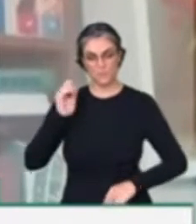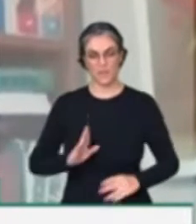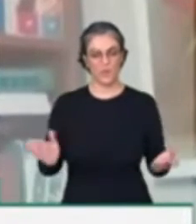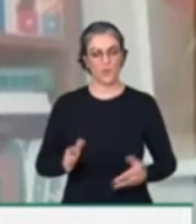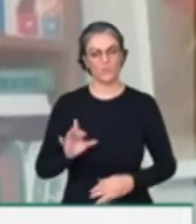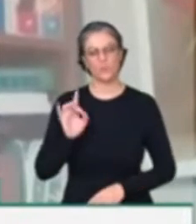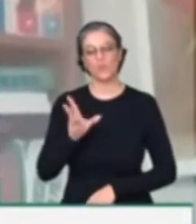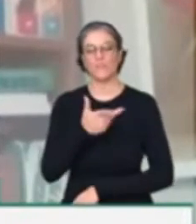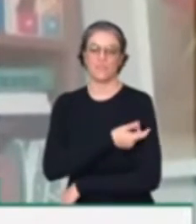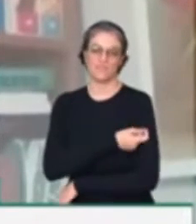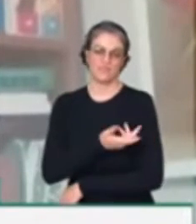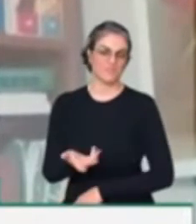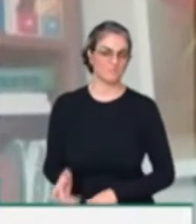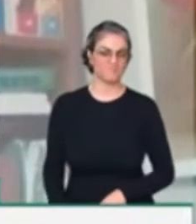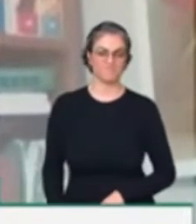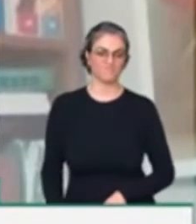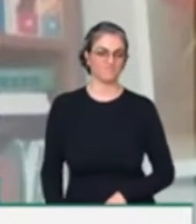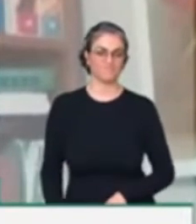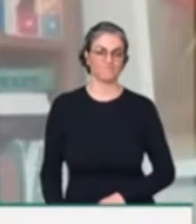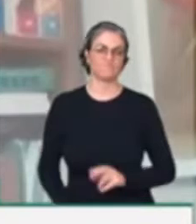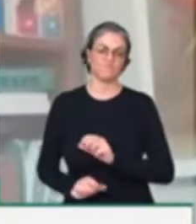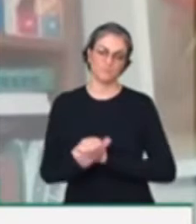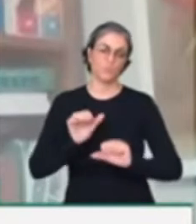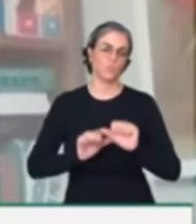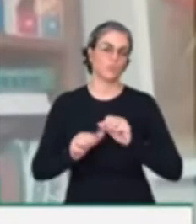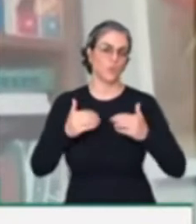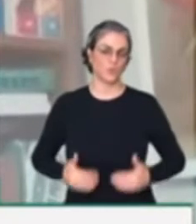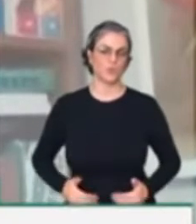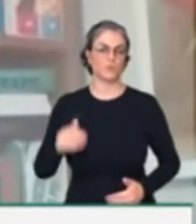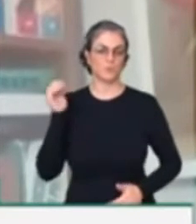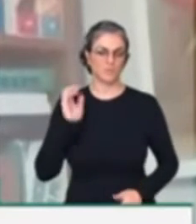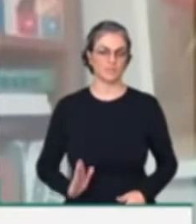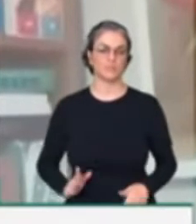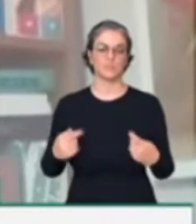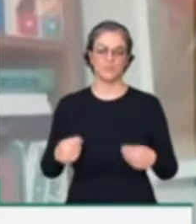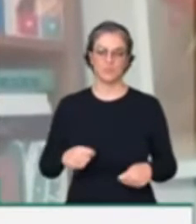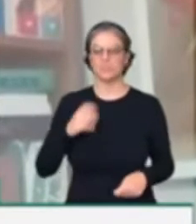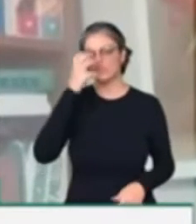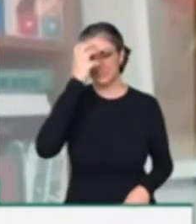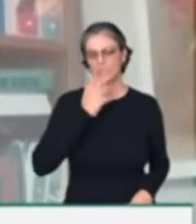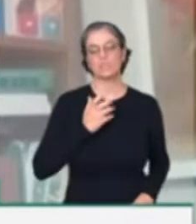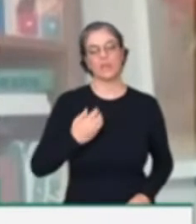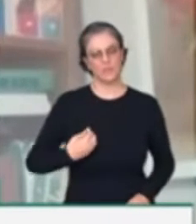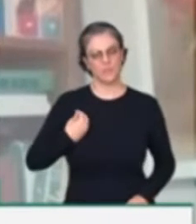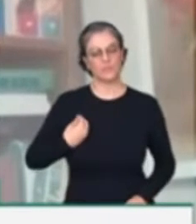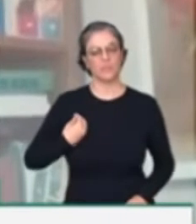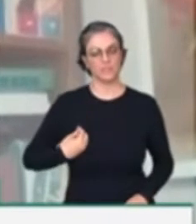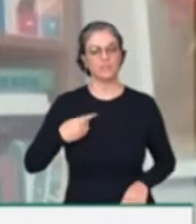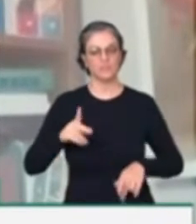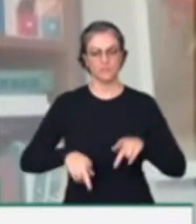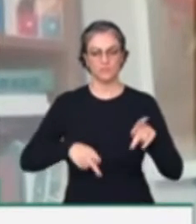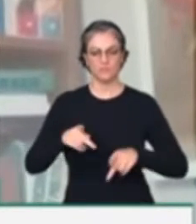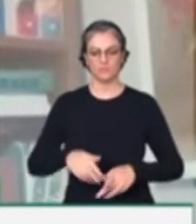com a vacina e com uma outra postura do governo brasileiro, uma postura de levar a sério a vida dos brasileiros e